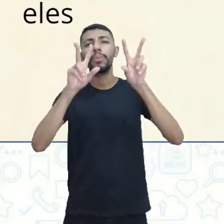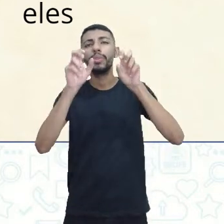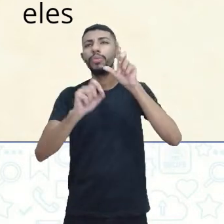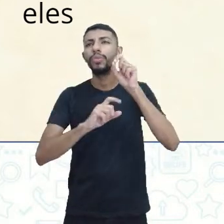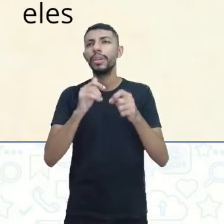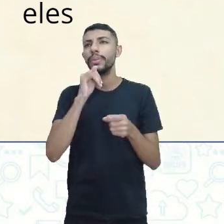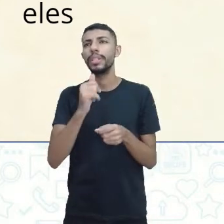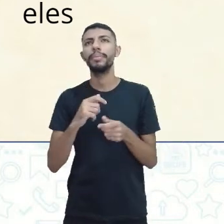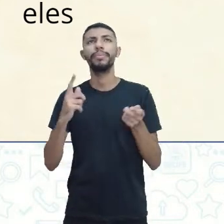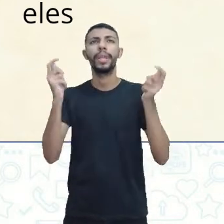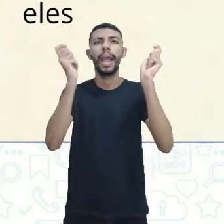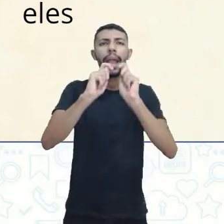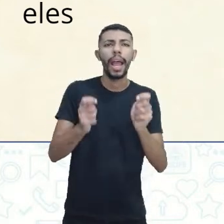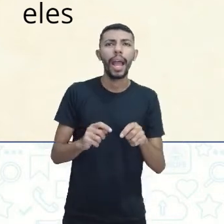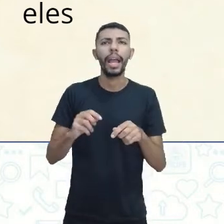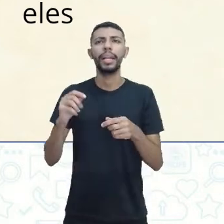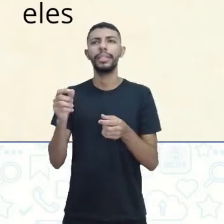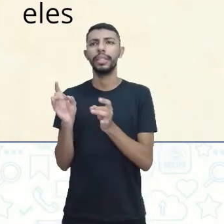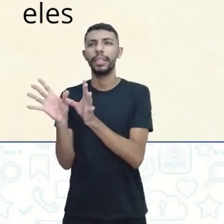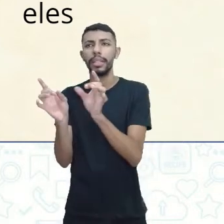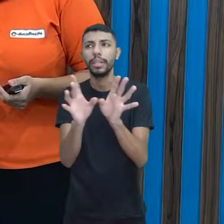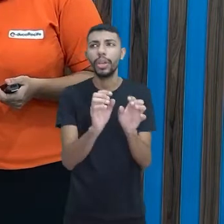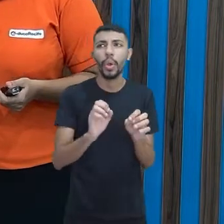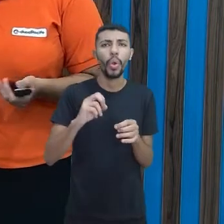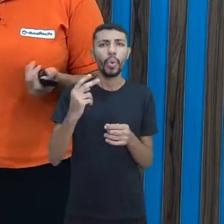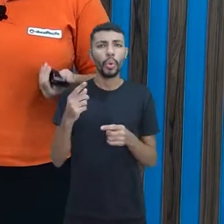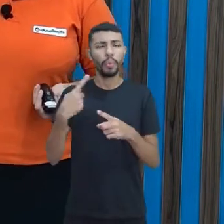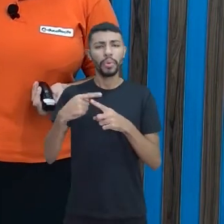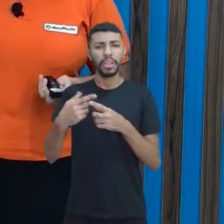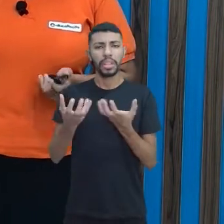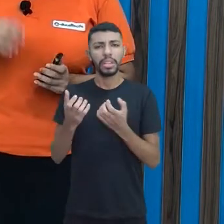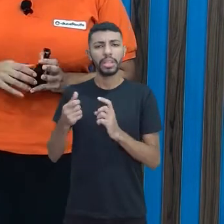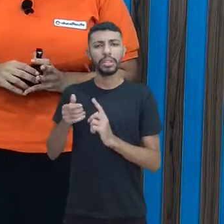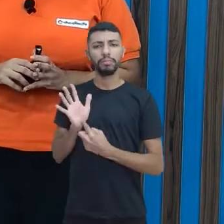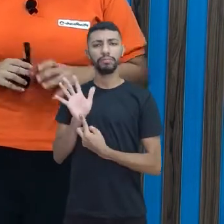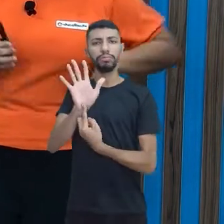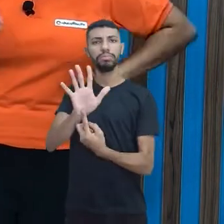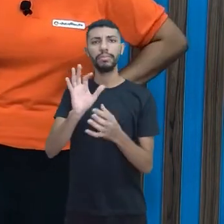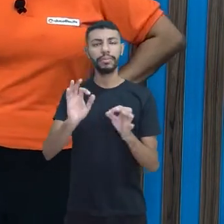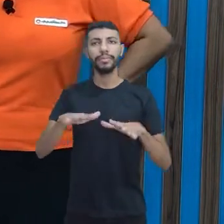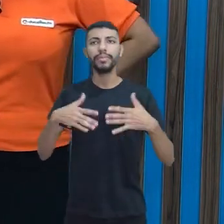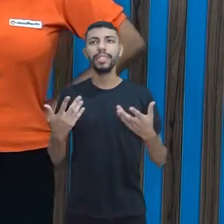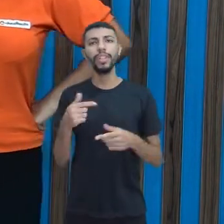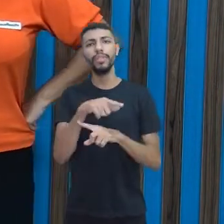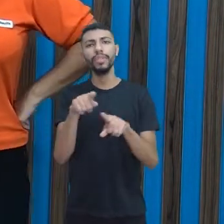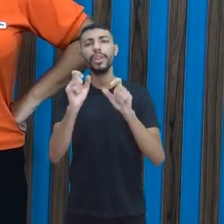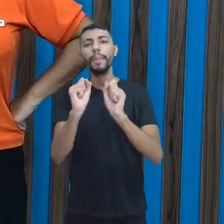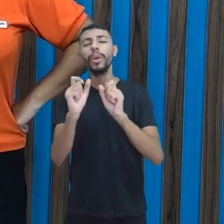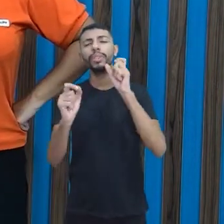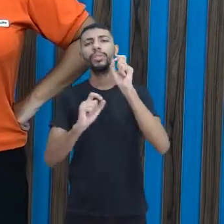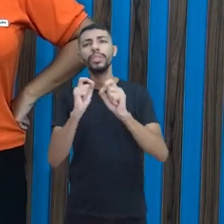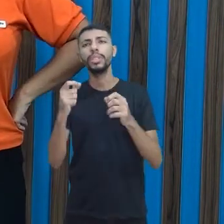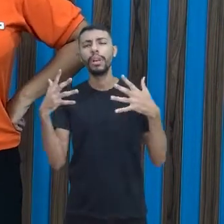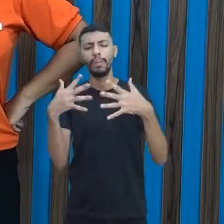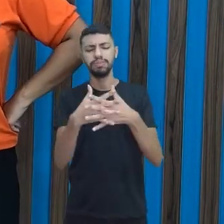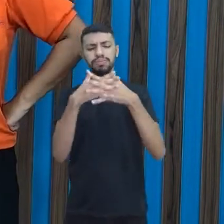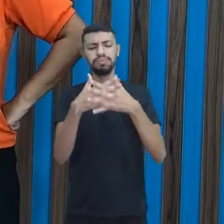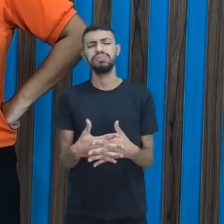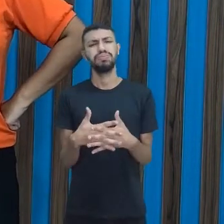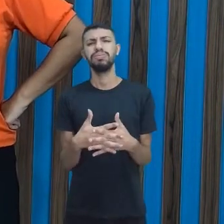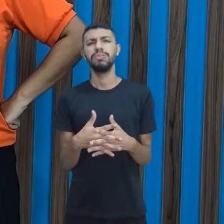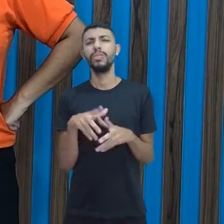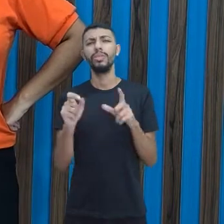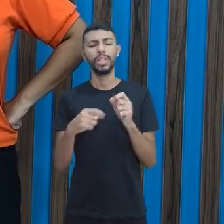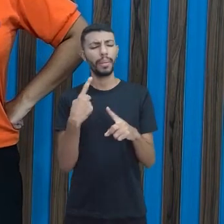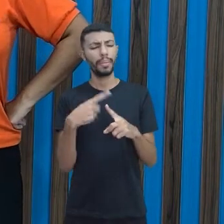artísticos, comerciais ou de autopromoção. Aí vocês podem estar confusos de por que a gente está vendo